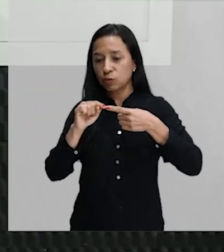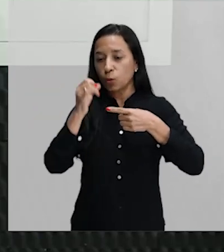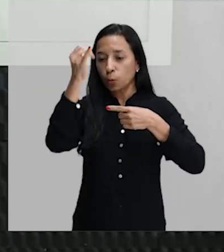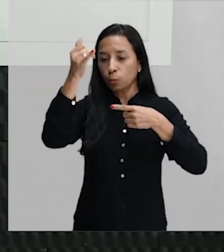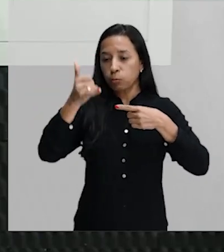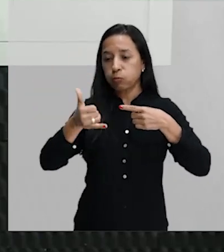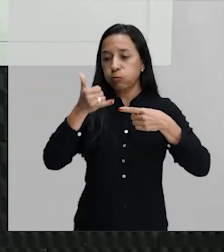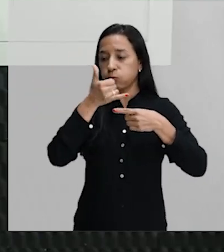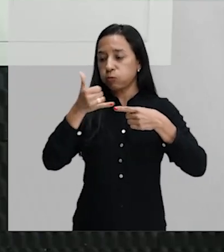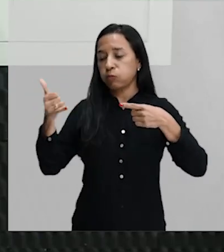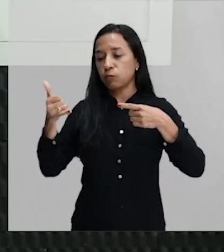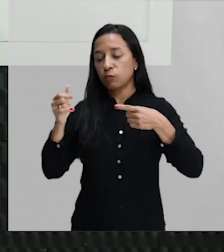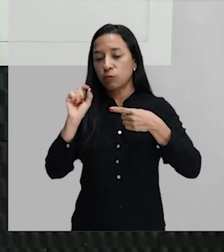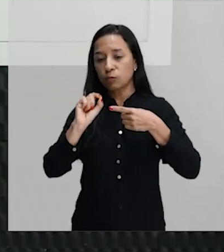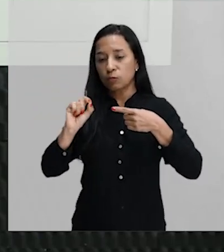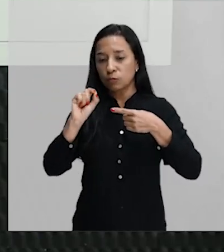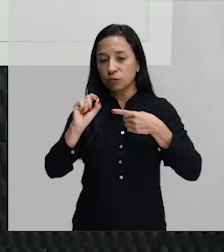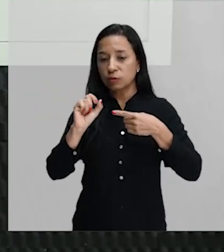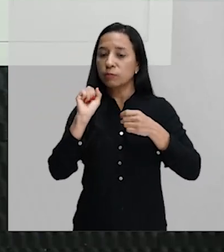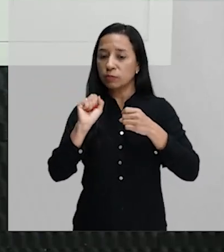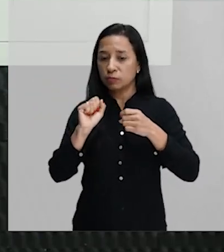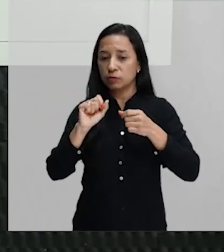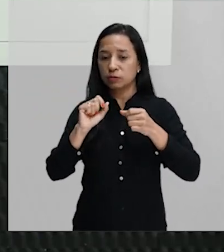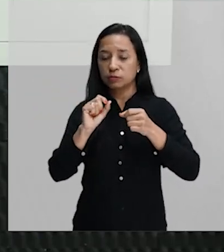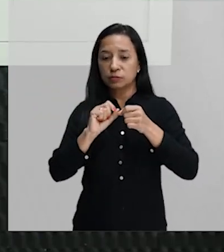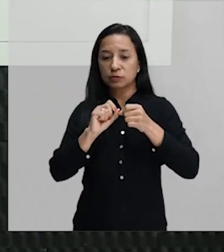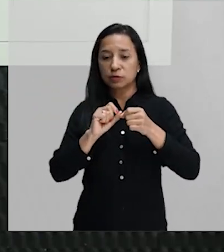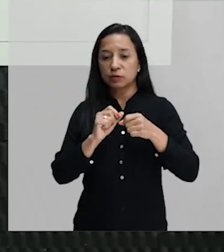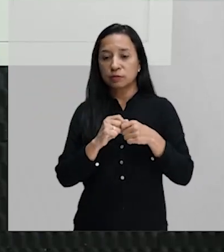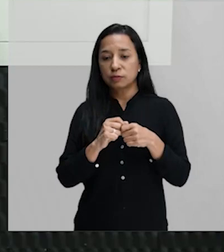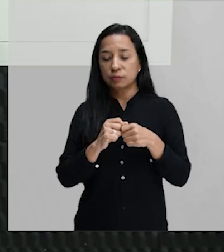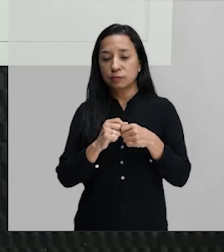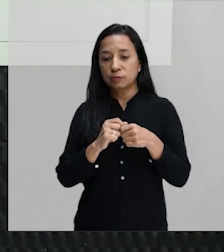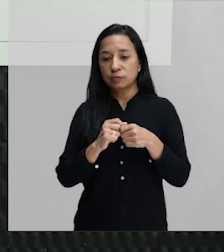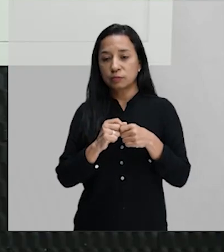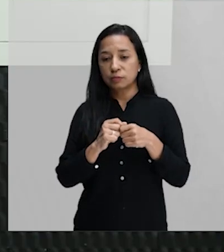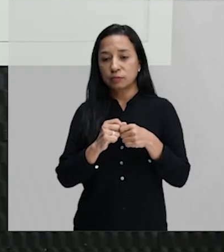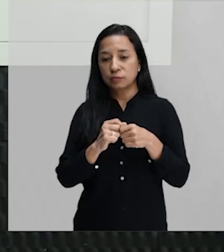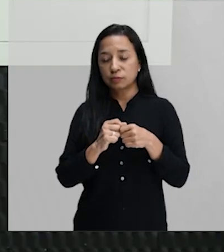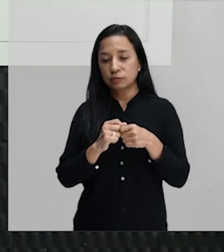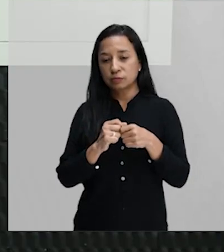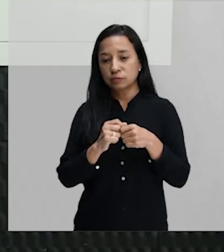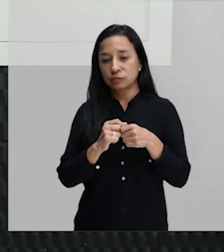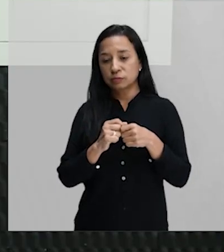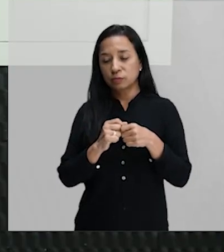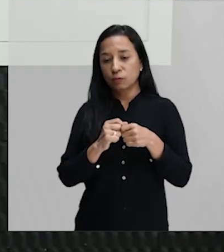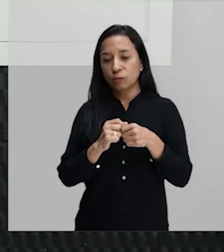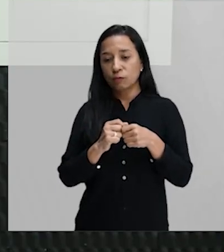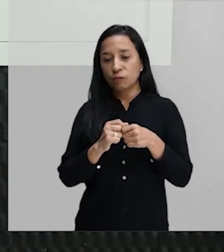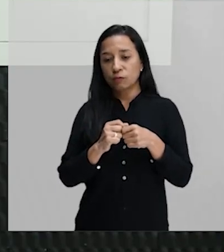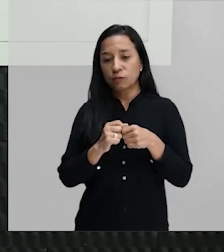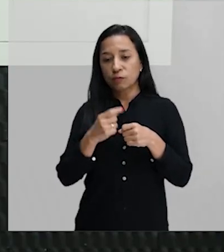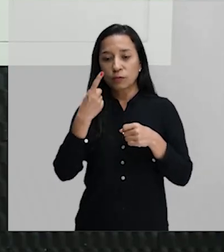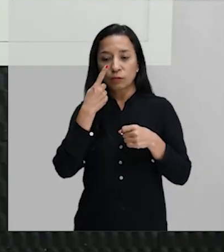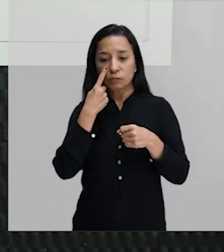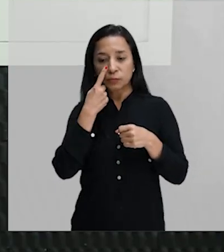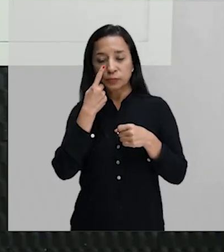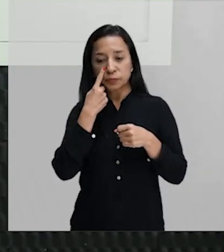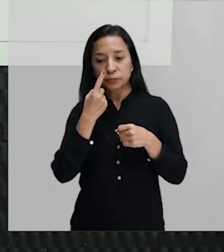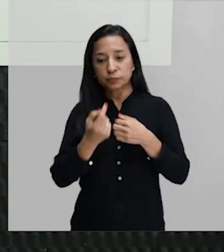você observa em relação ao seno? Veja que o seno desse arco aqui, ó,